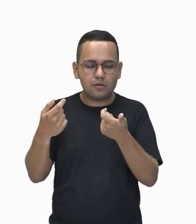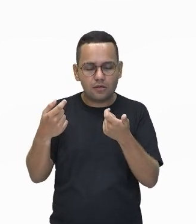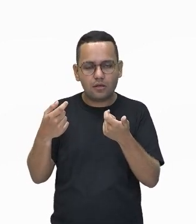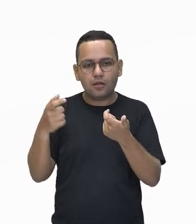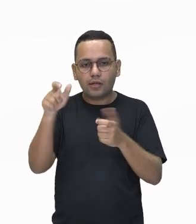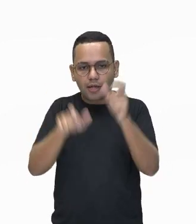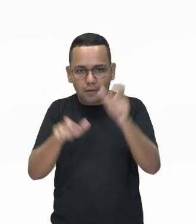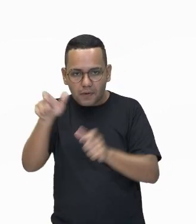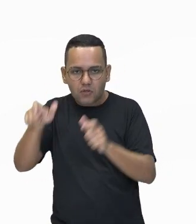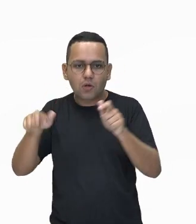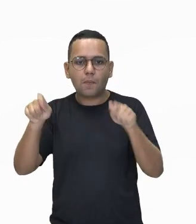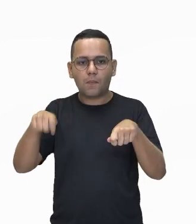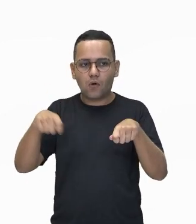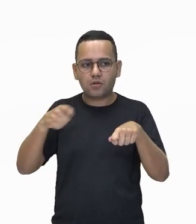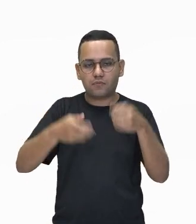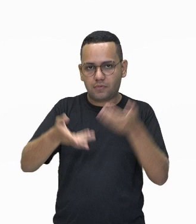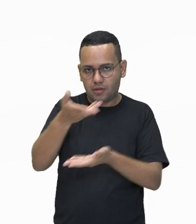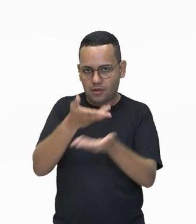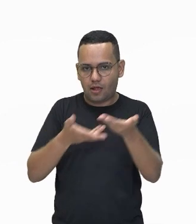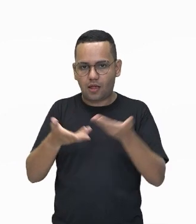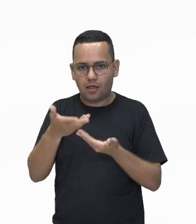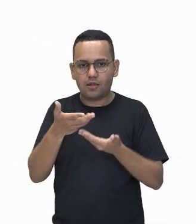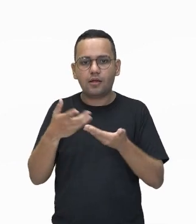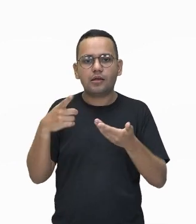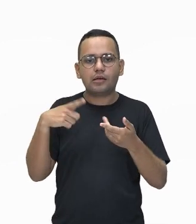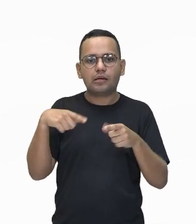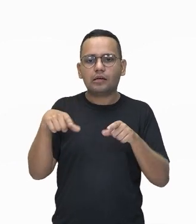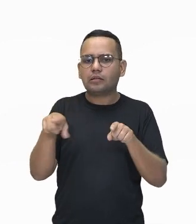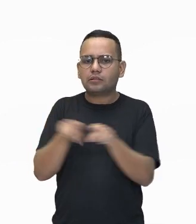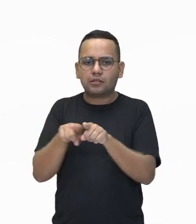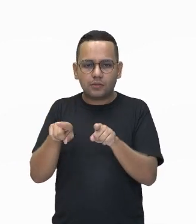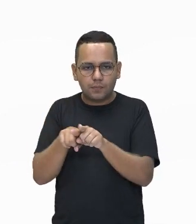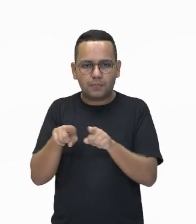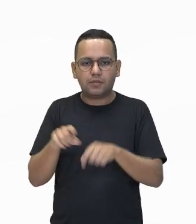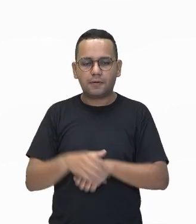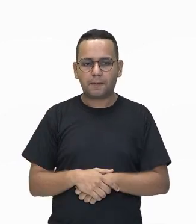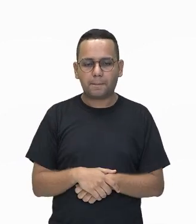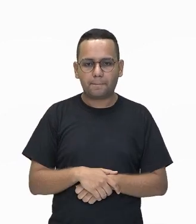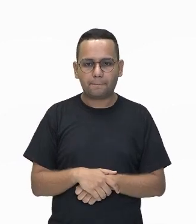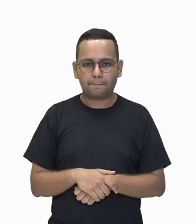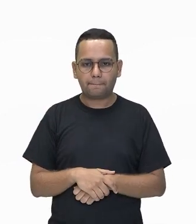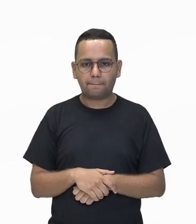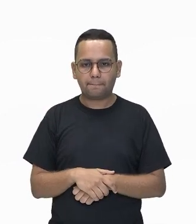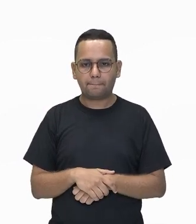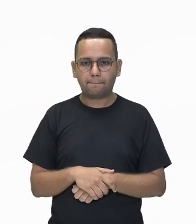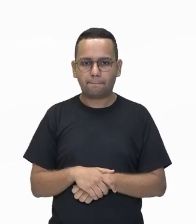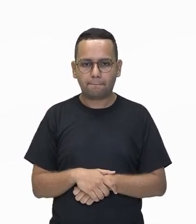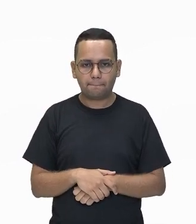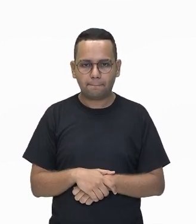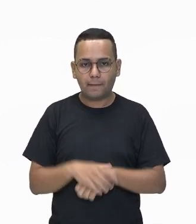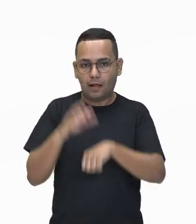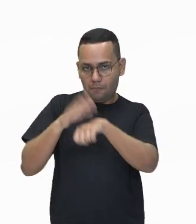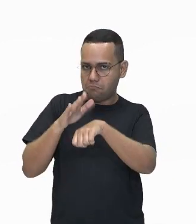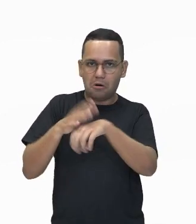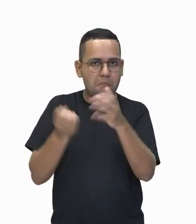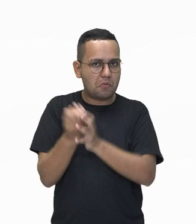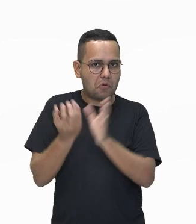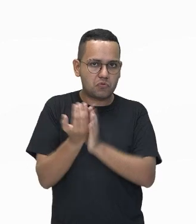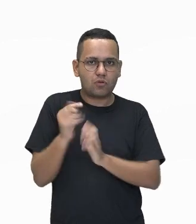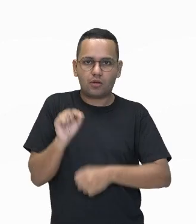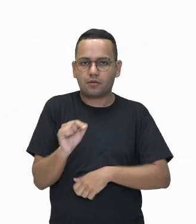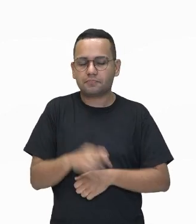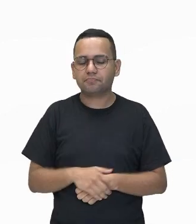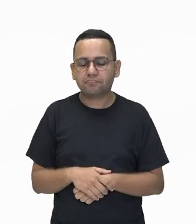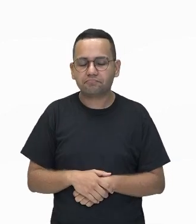que estão fora. Então, observa, né, que a gente tem, então, né, esses dois tipos de comunidades, que, na